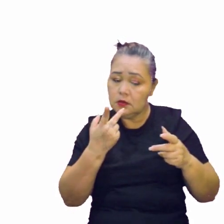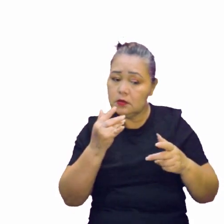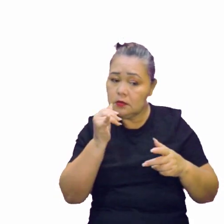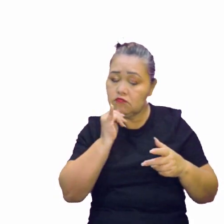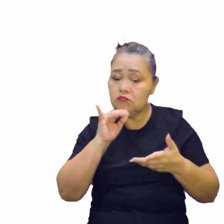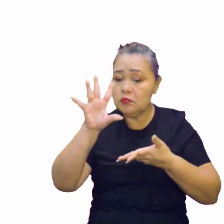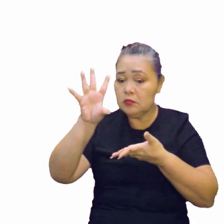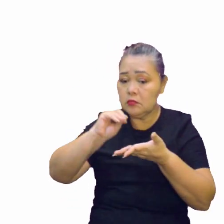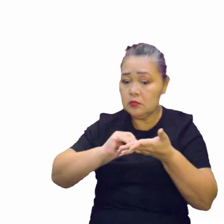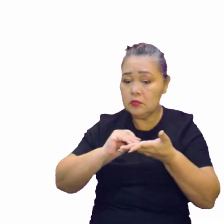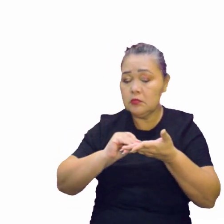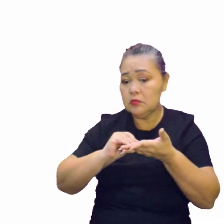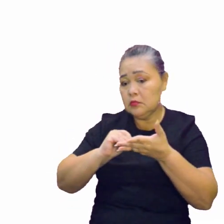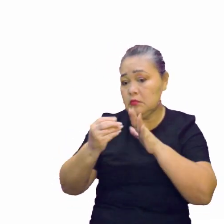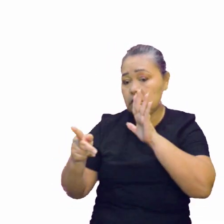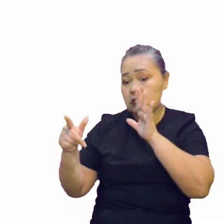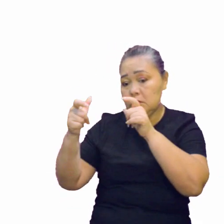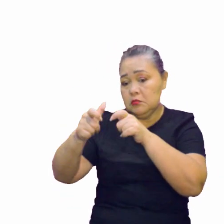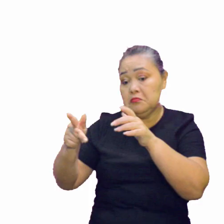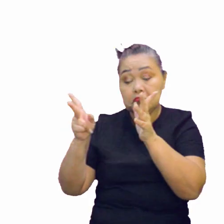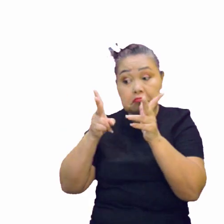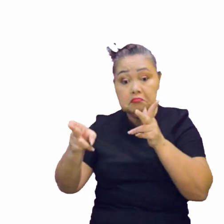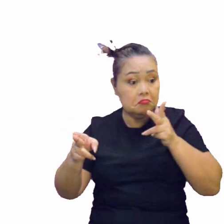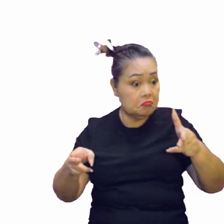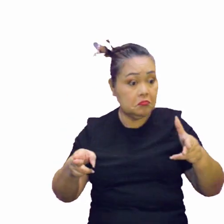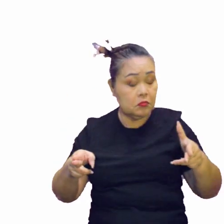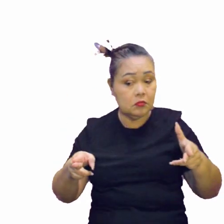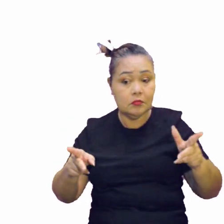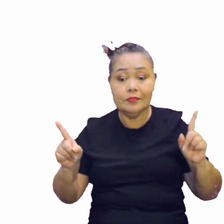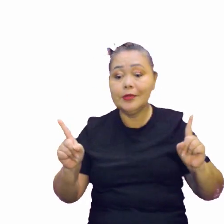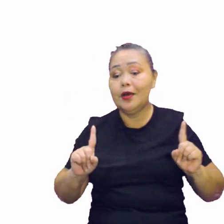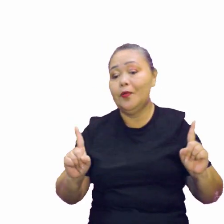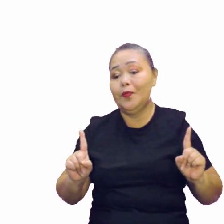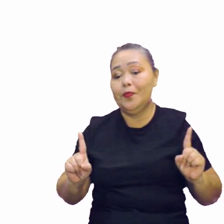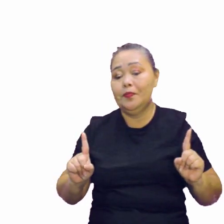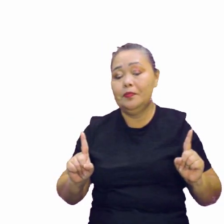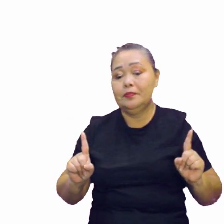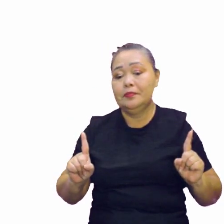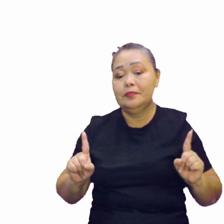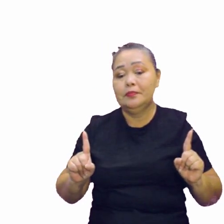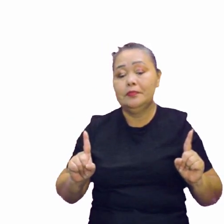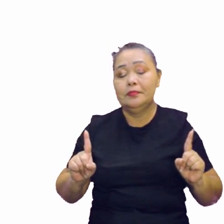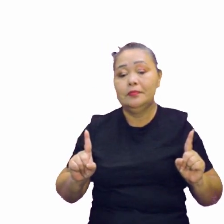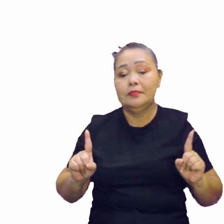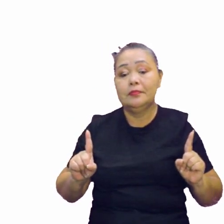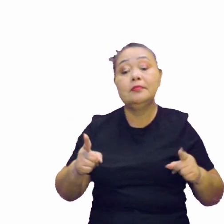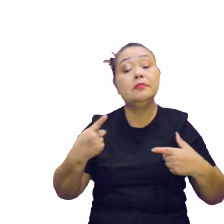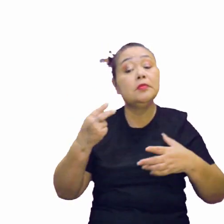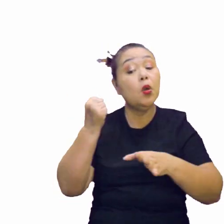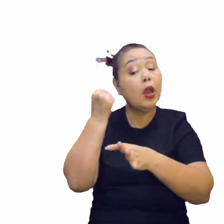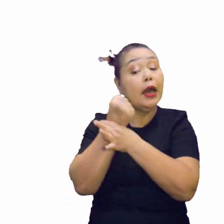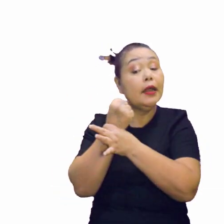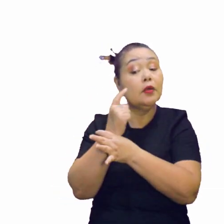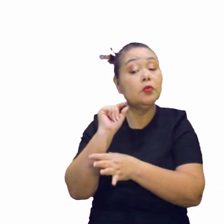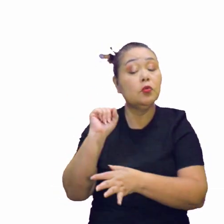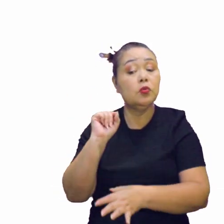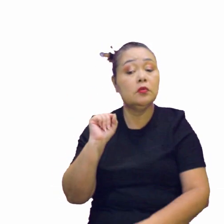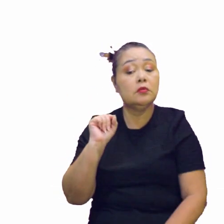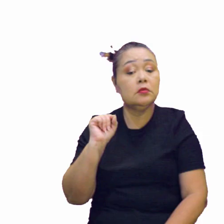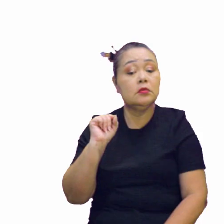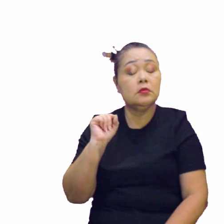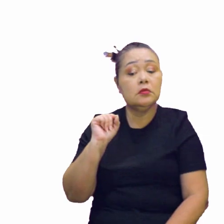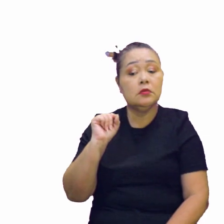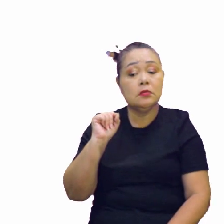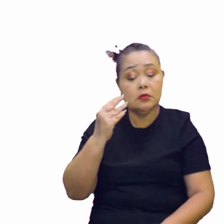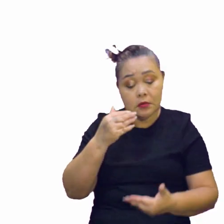silvestres apresentam as mesmas condições? Não. Então, eu garanto na